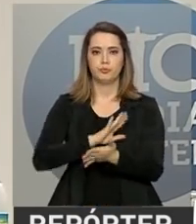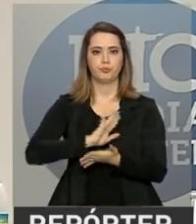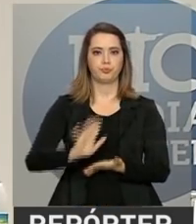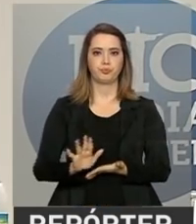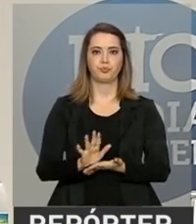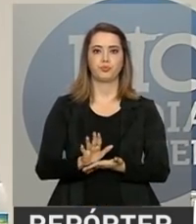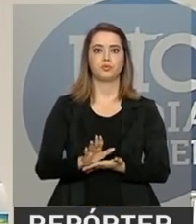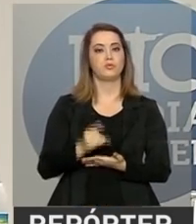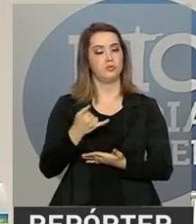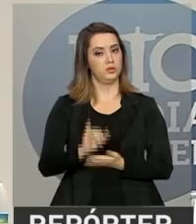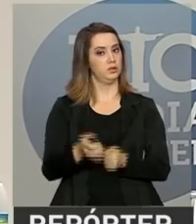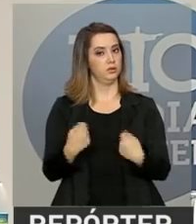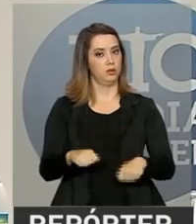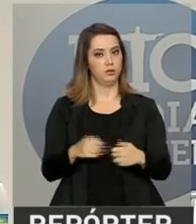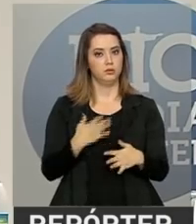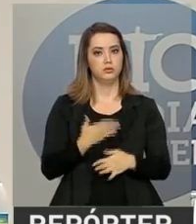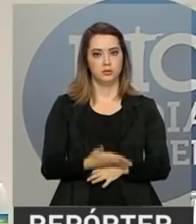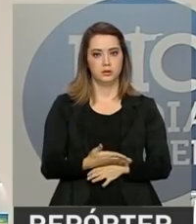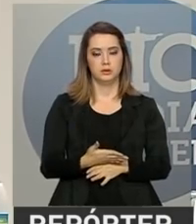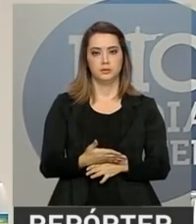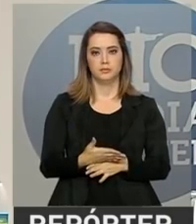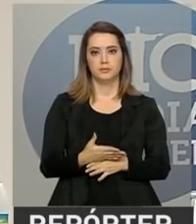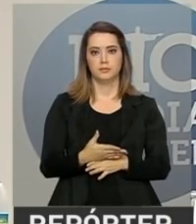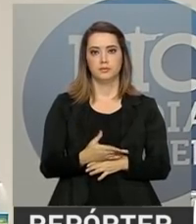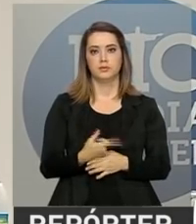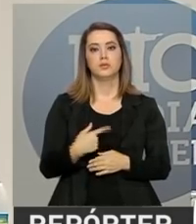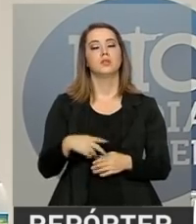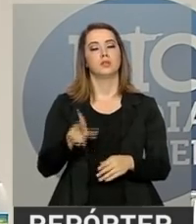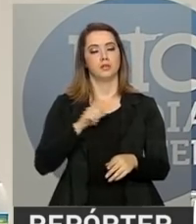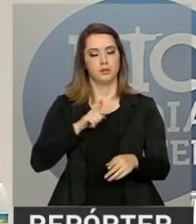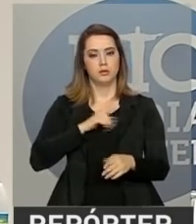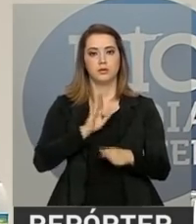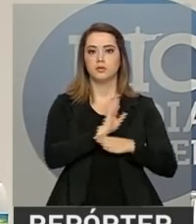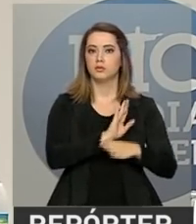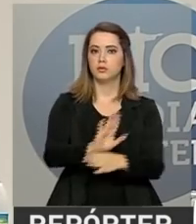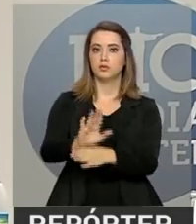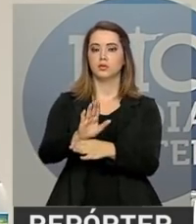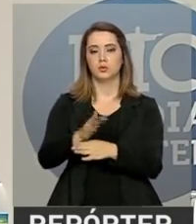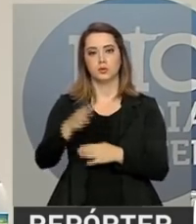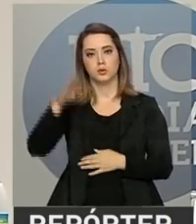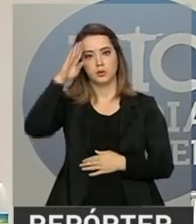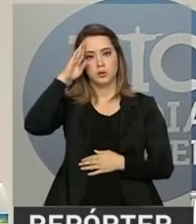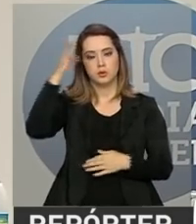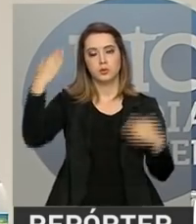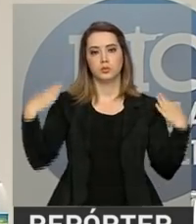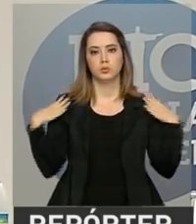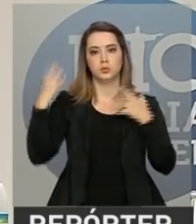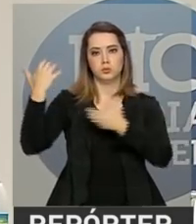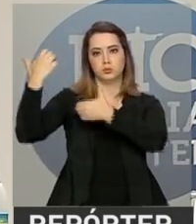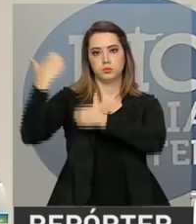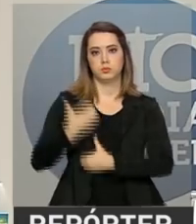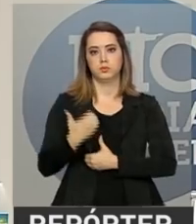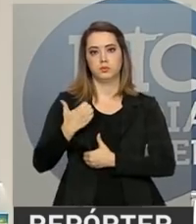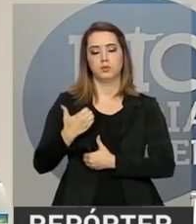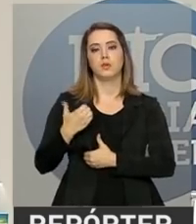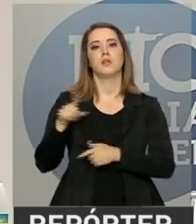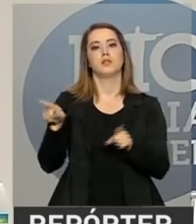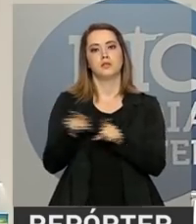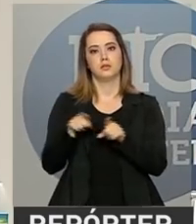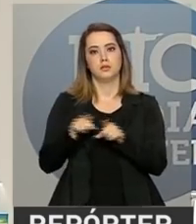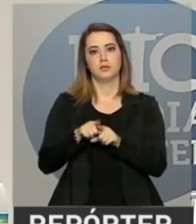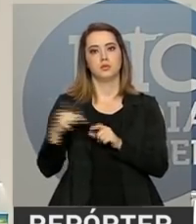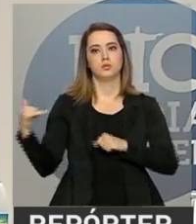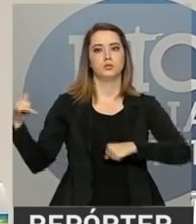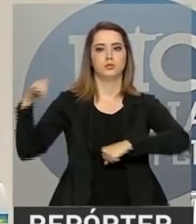caso acionamento com apoio do Exército, da Aeronáutica. Né? Estamos à disposição de